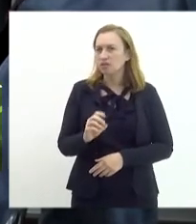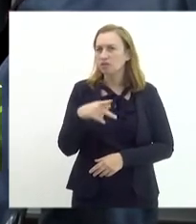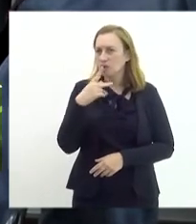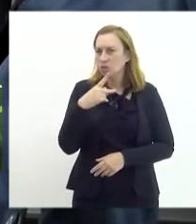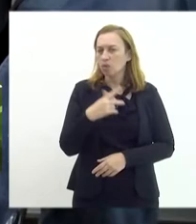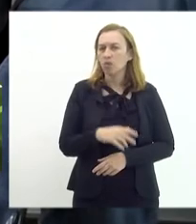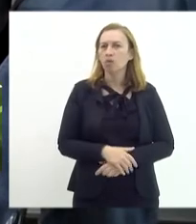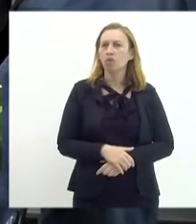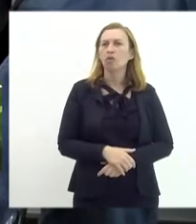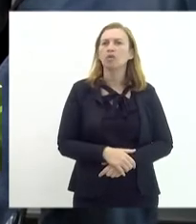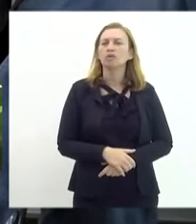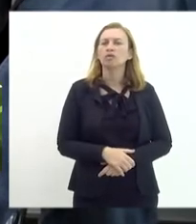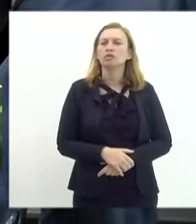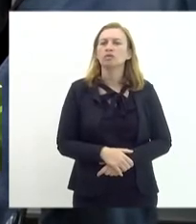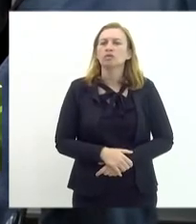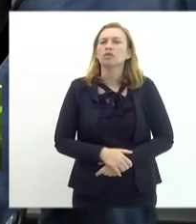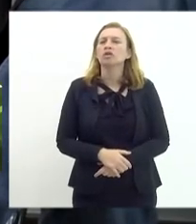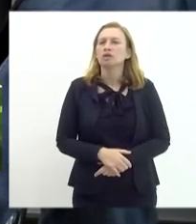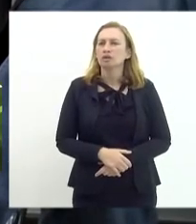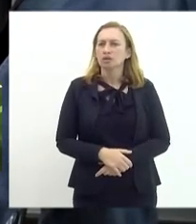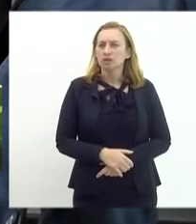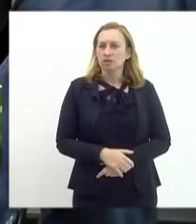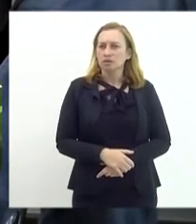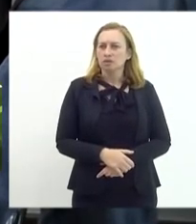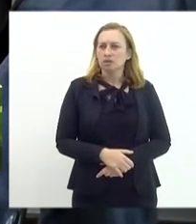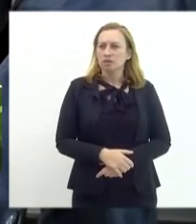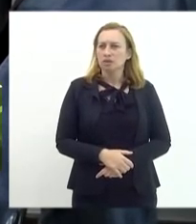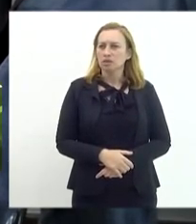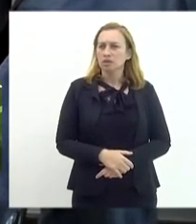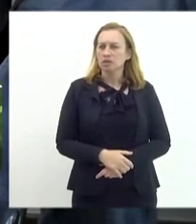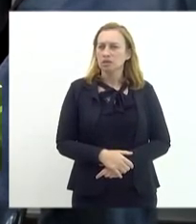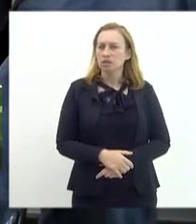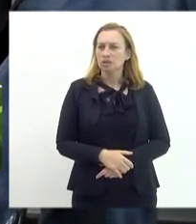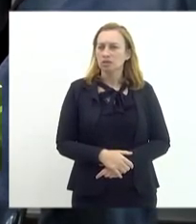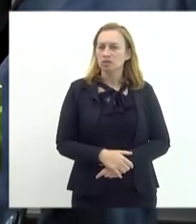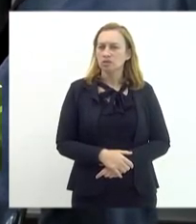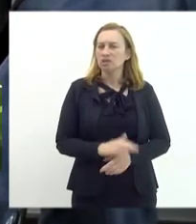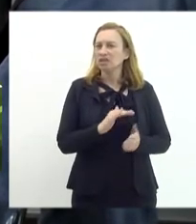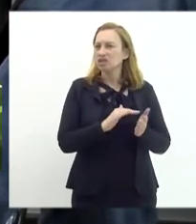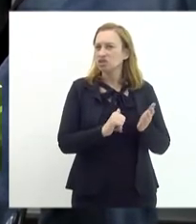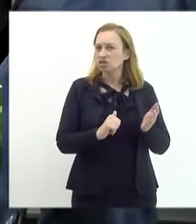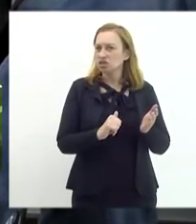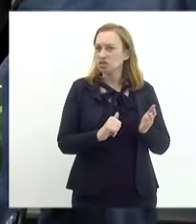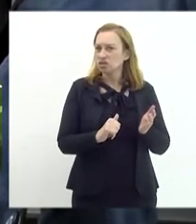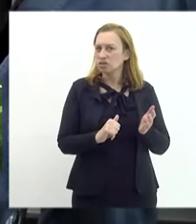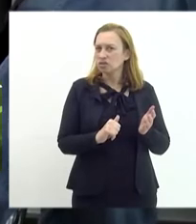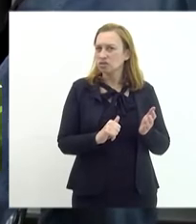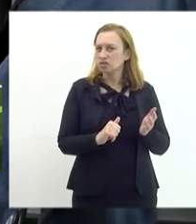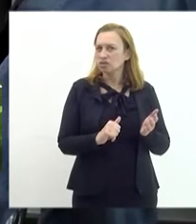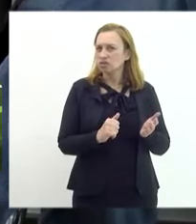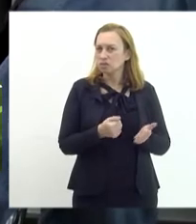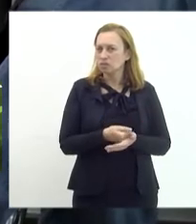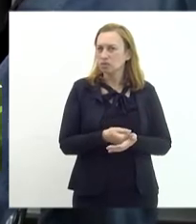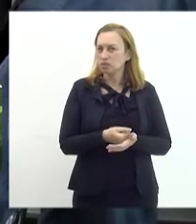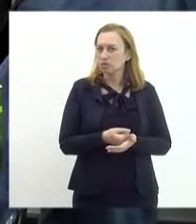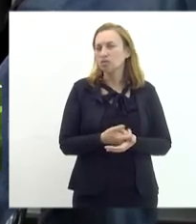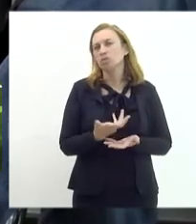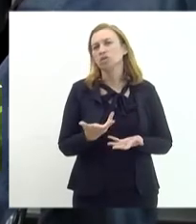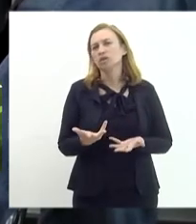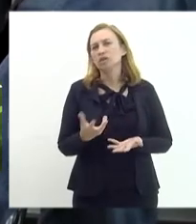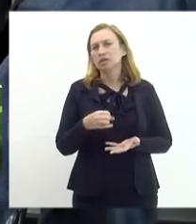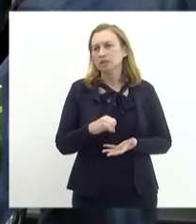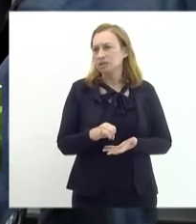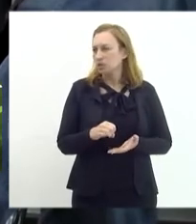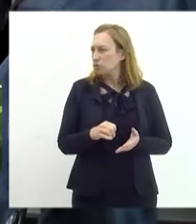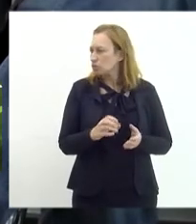o doutor Ricardo, bem colocou, que é essa questão do desenquadramento, né, da suspensão da concessão, e caso o